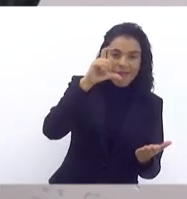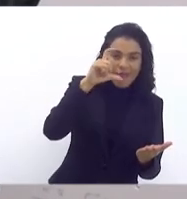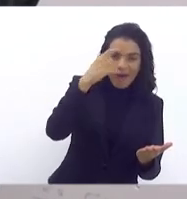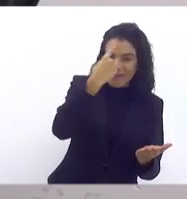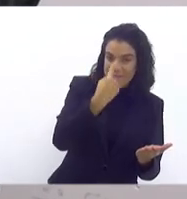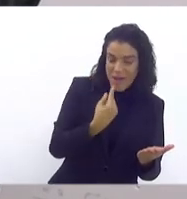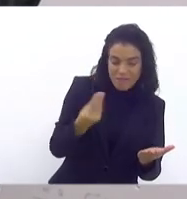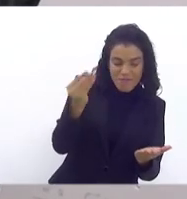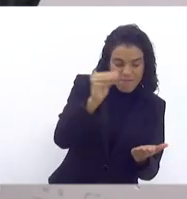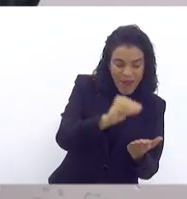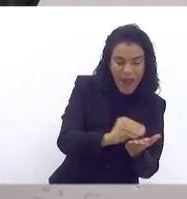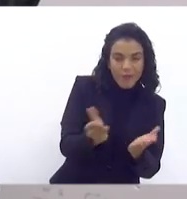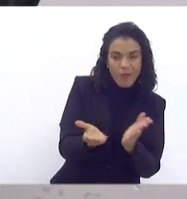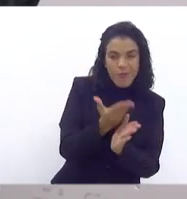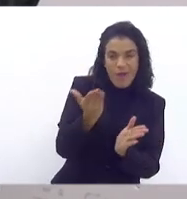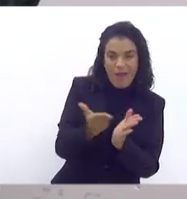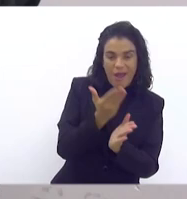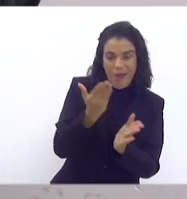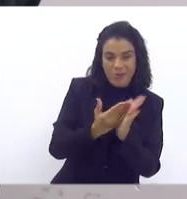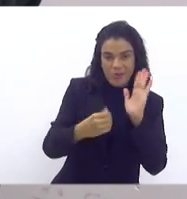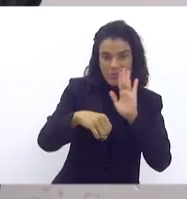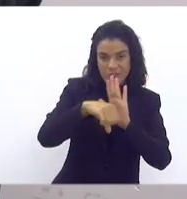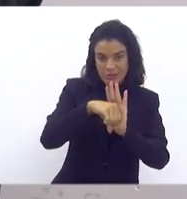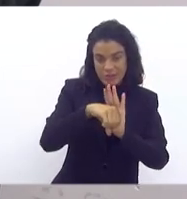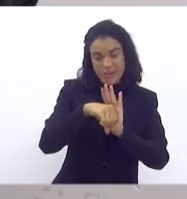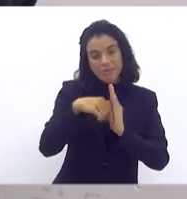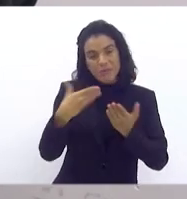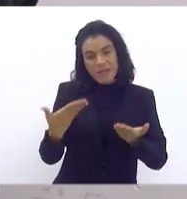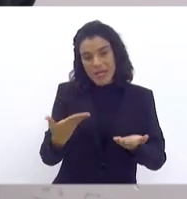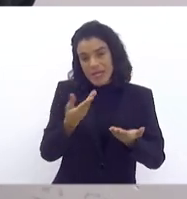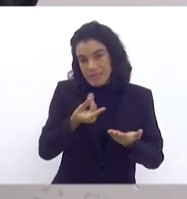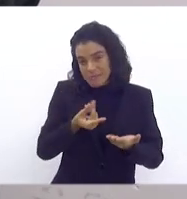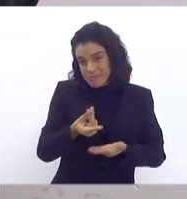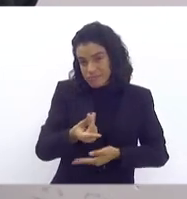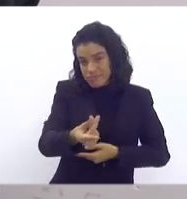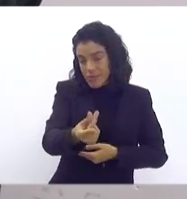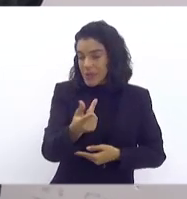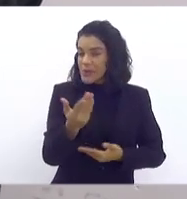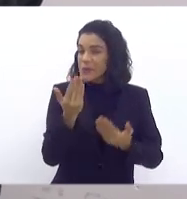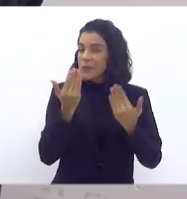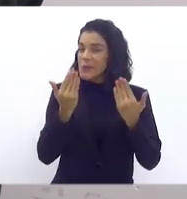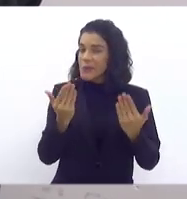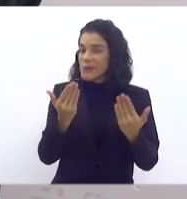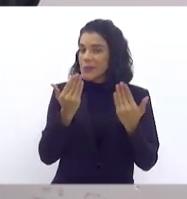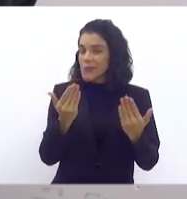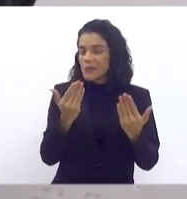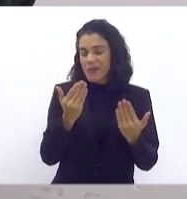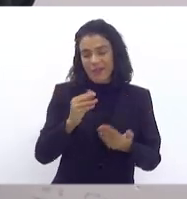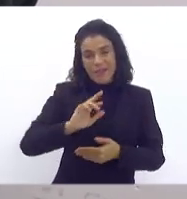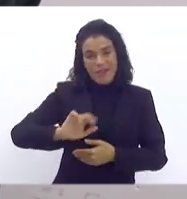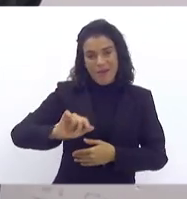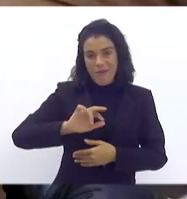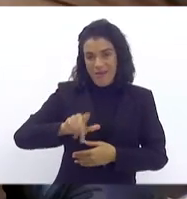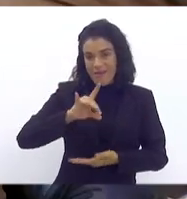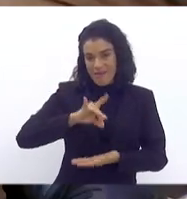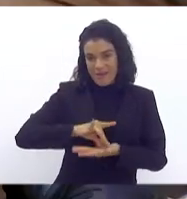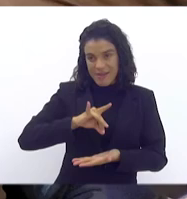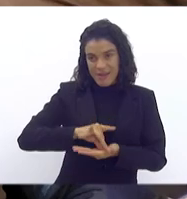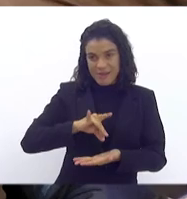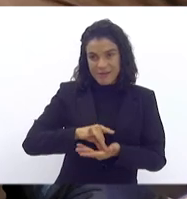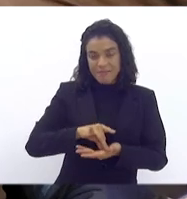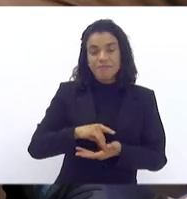grave que esse essa eternização de um suposto suspeito se perpetue a